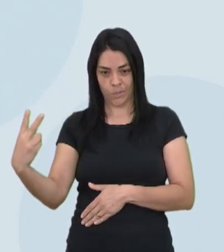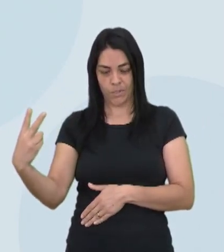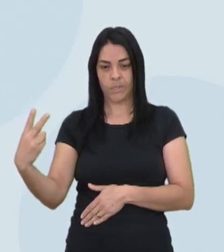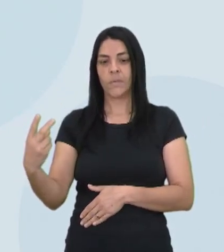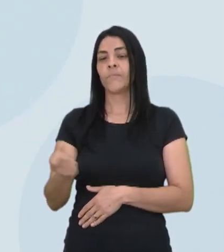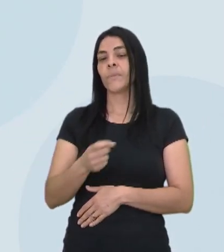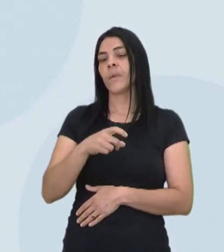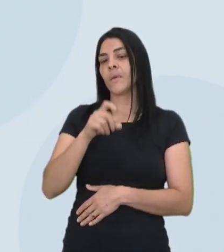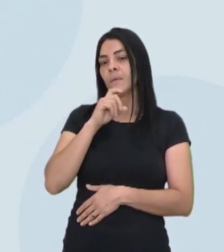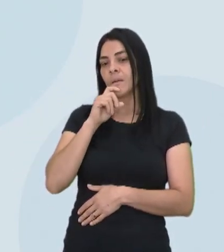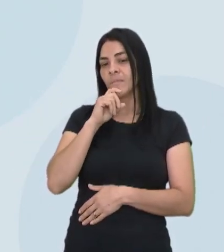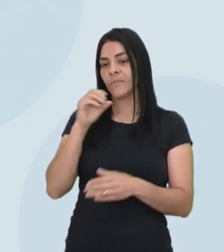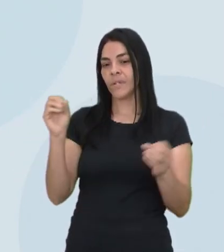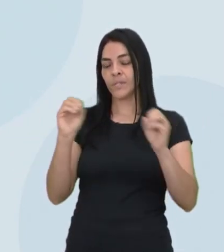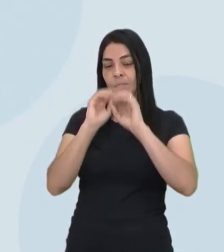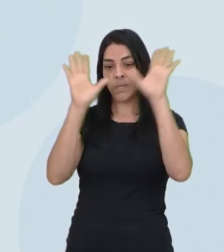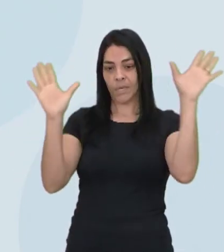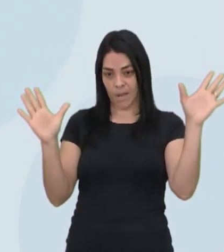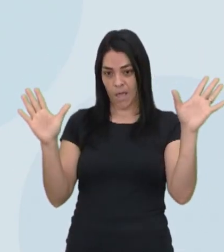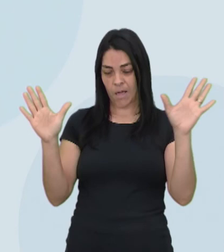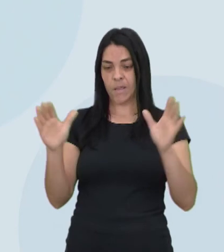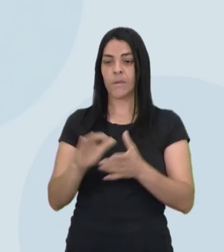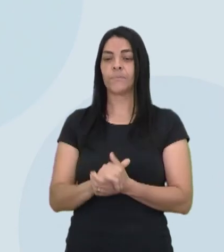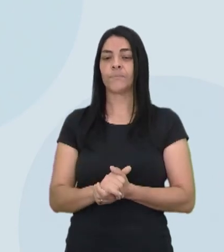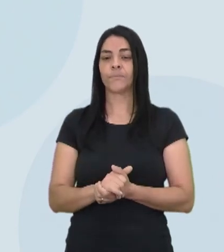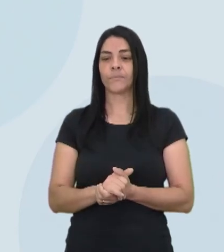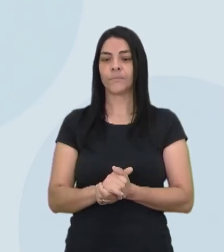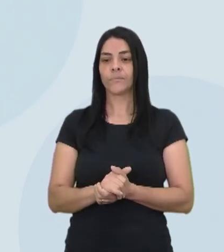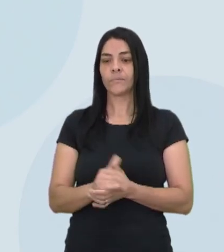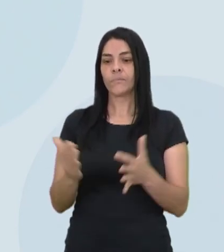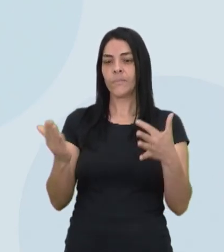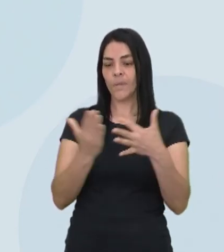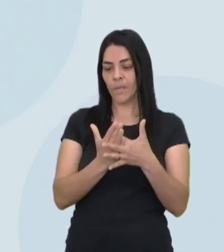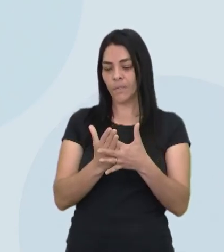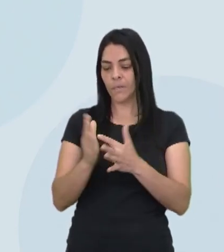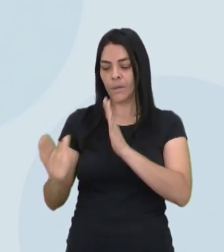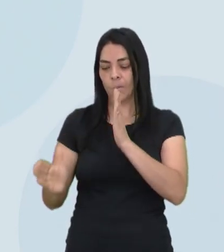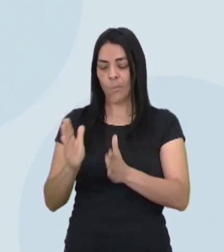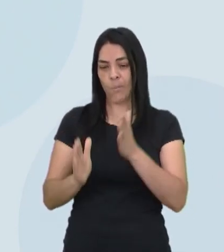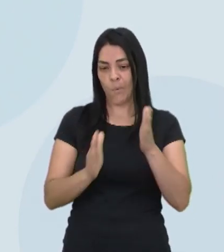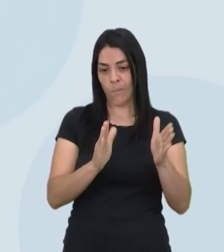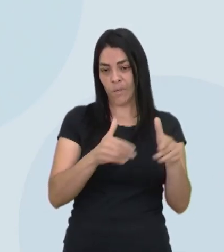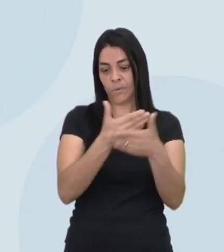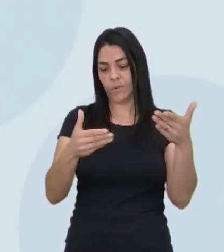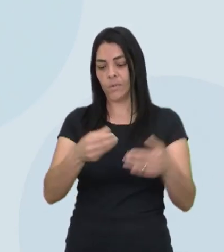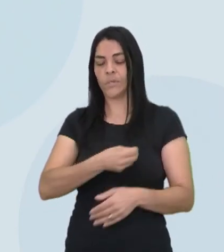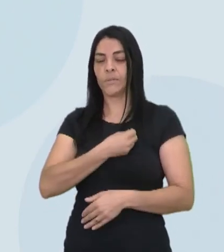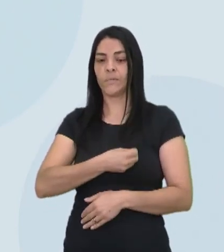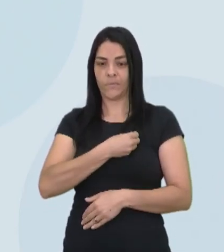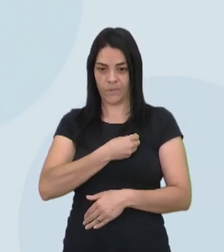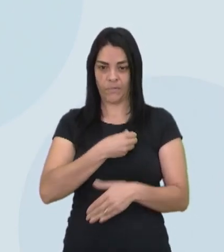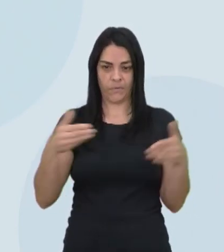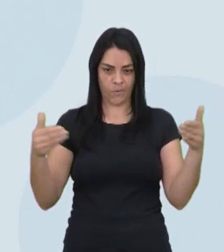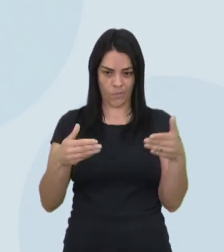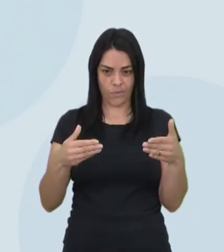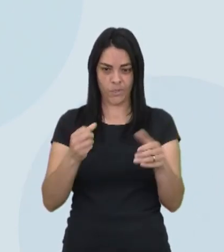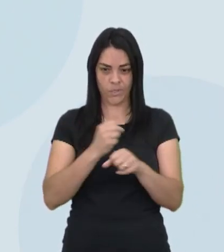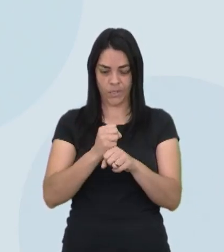verde mais claro é a projeção entre o momento que a gente vive hoje, ou seja,